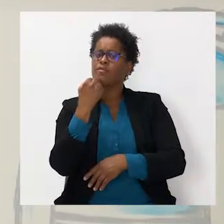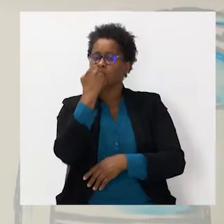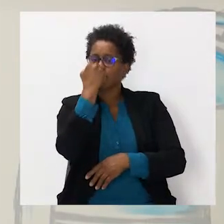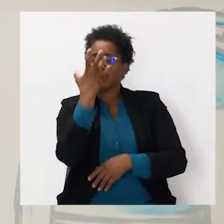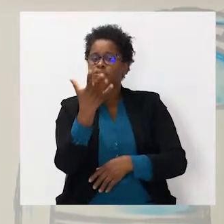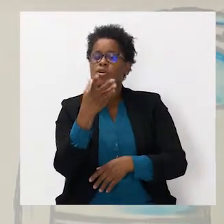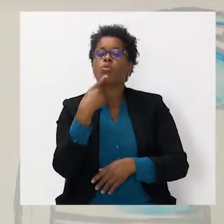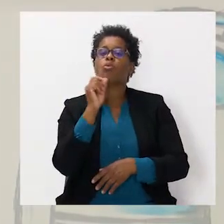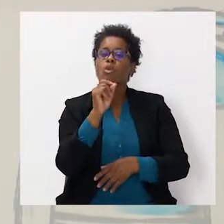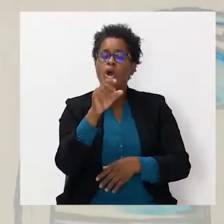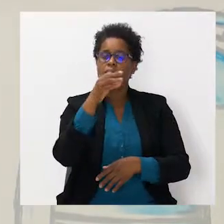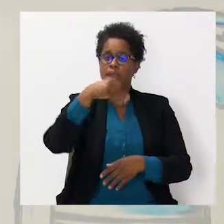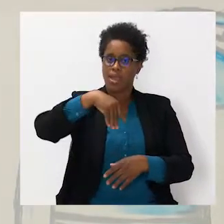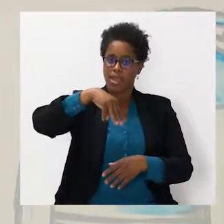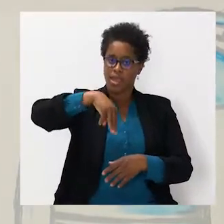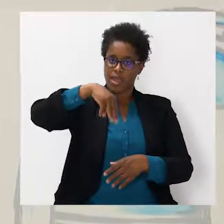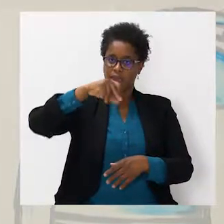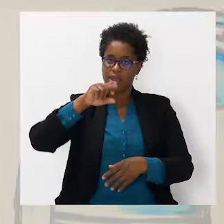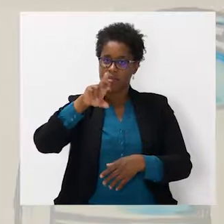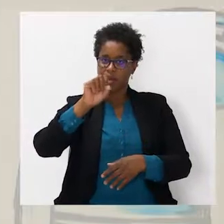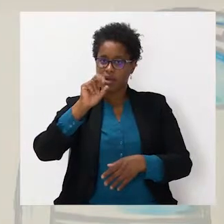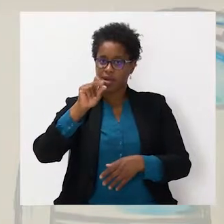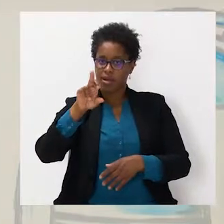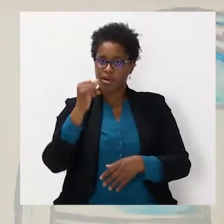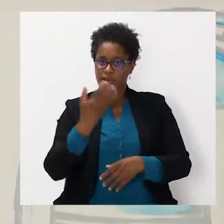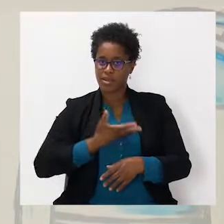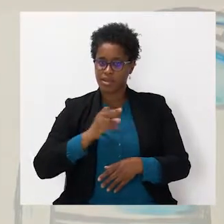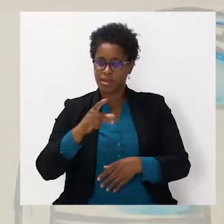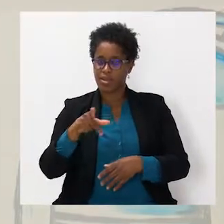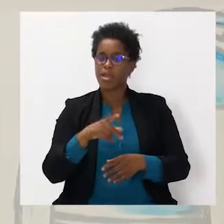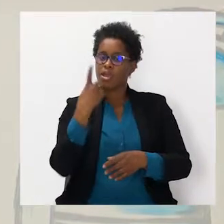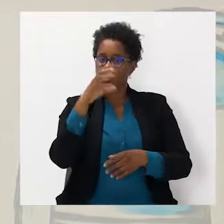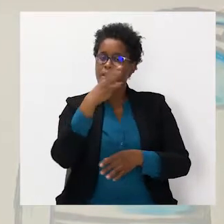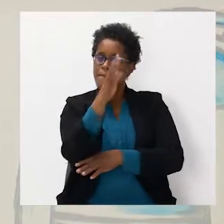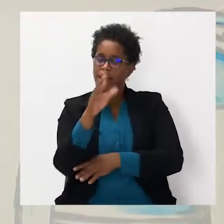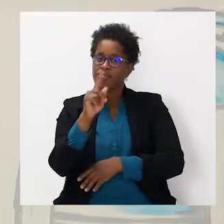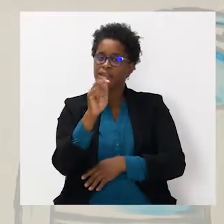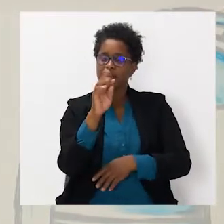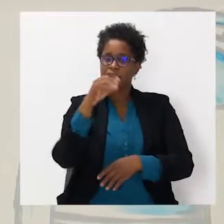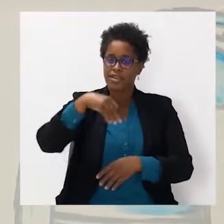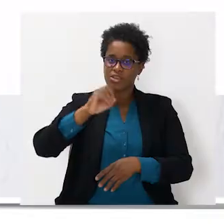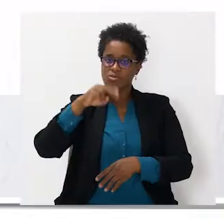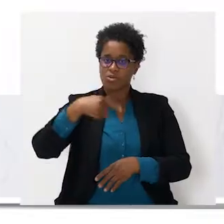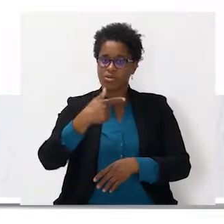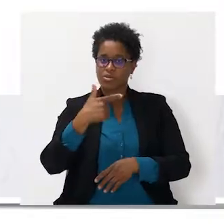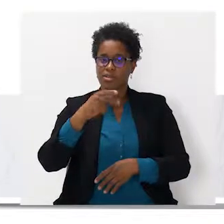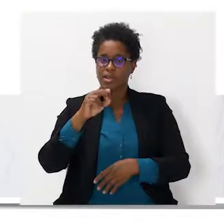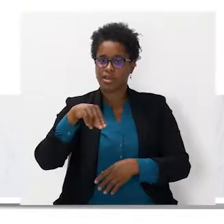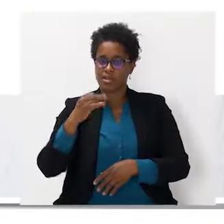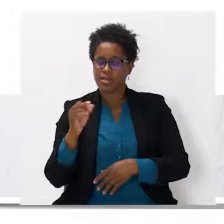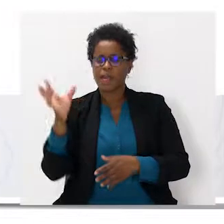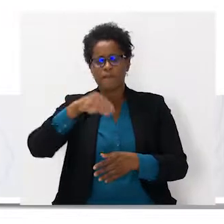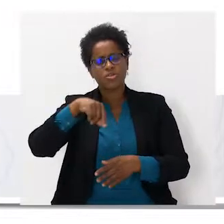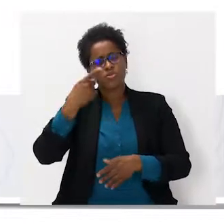é margarida, certo? É uma planta espontânea. Mais outro exemplo.